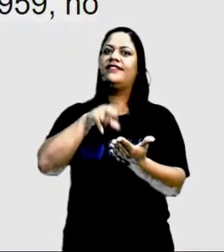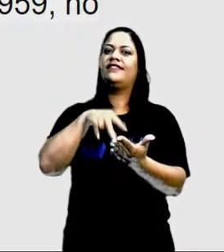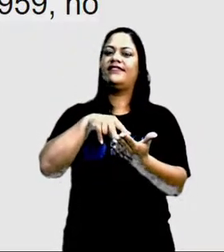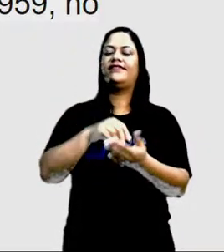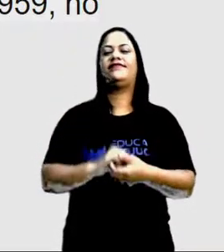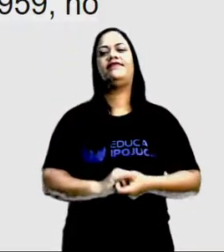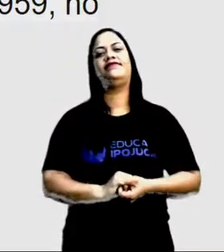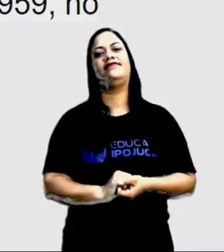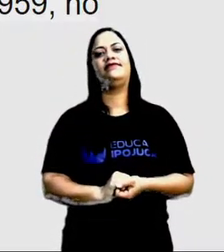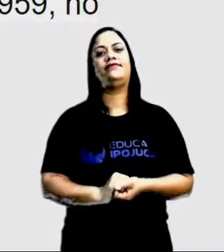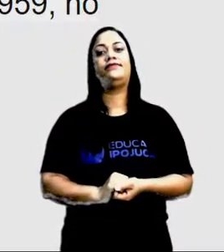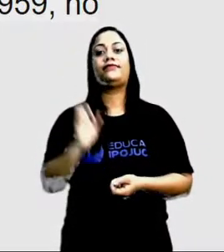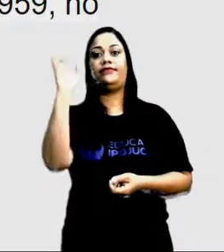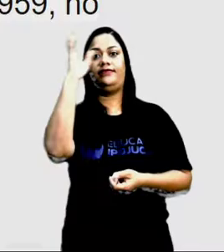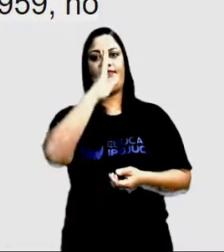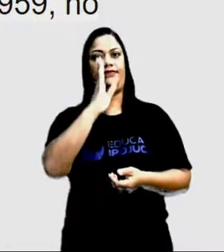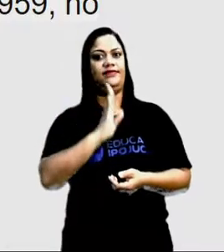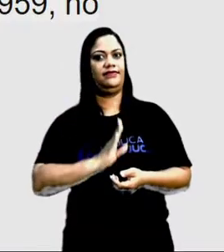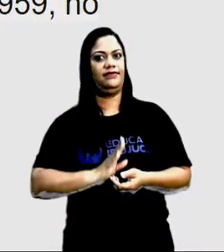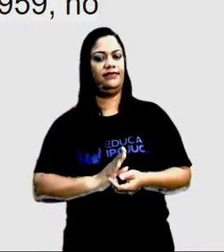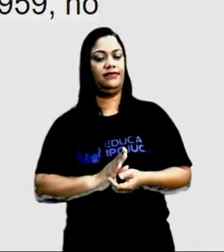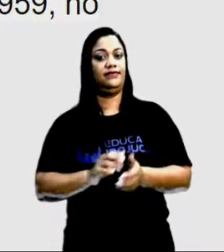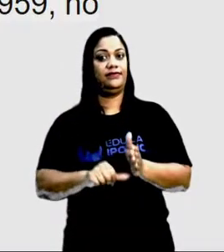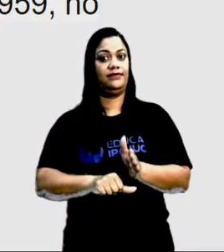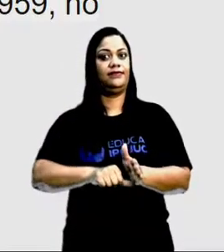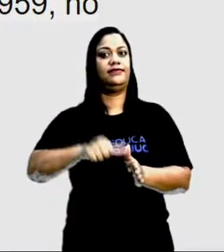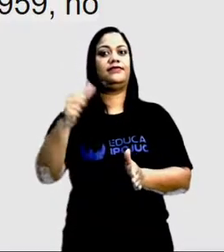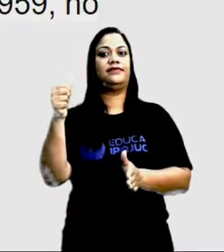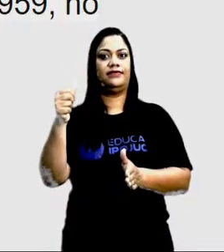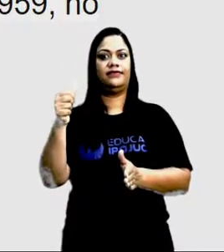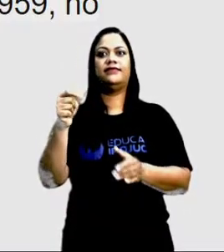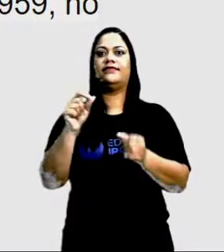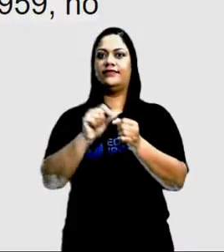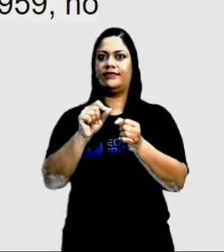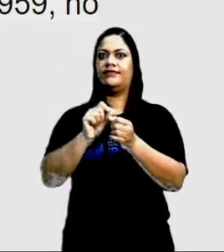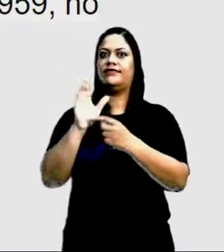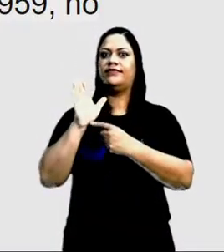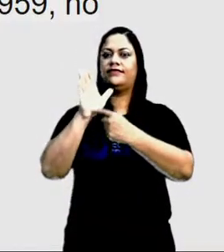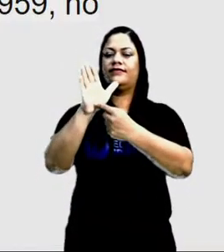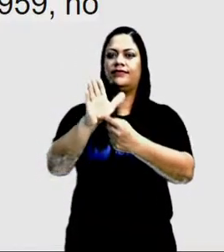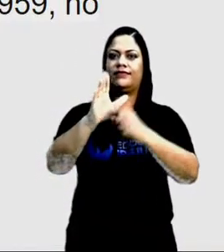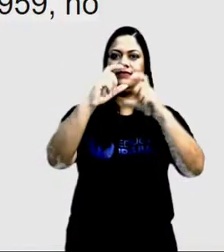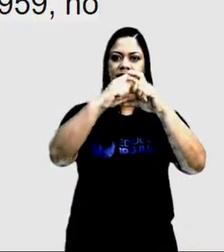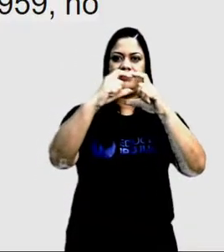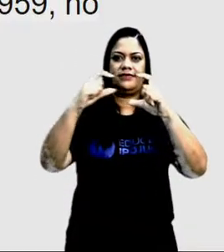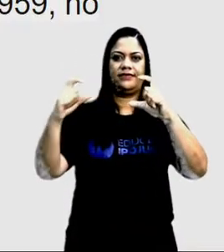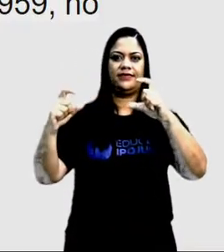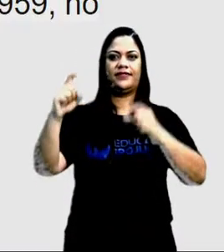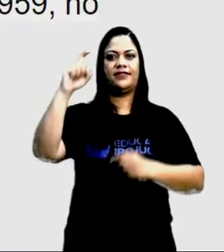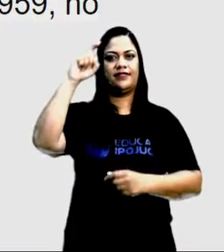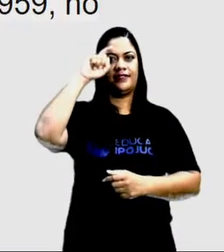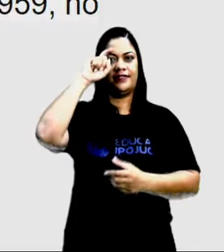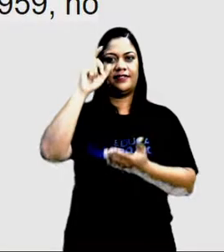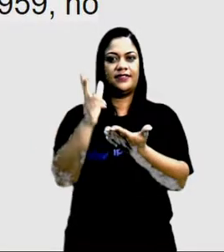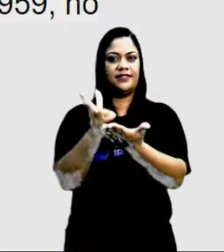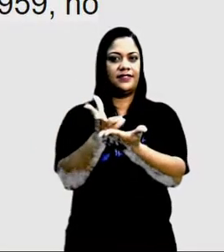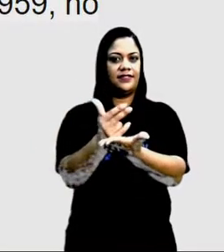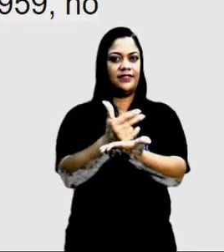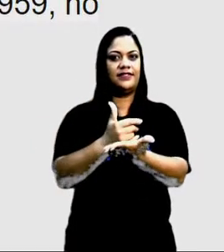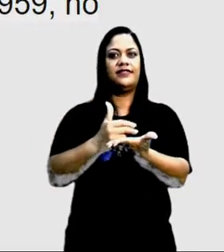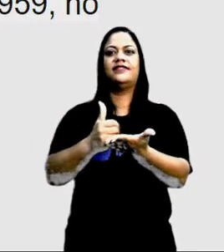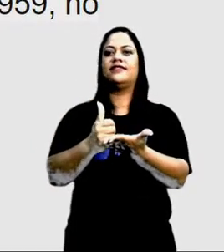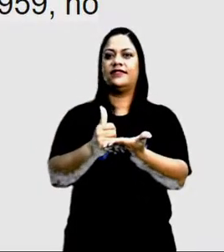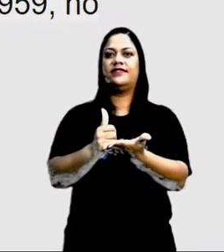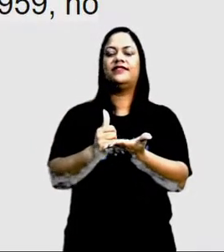divertirem. No Brasil, um dos primeiros a criar e publicar tiras foi Maurício de Souza, com a